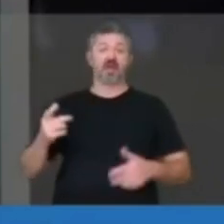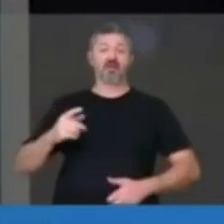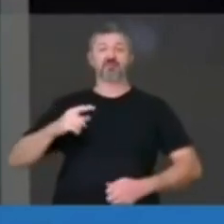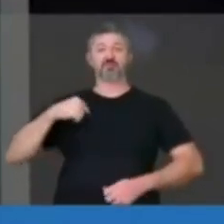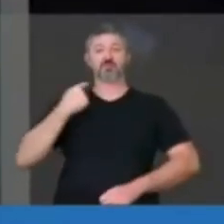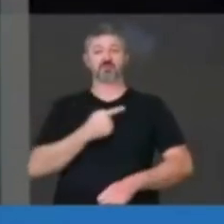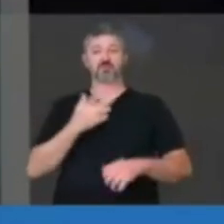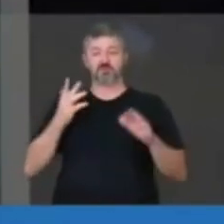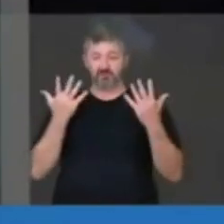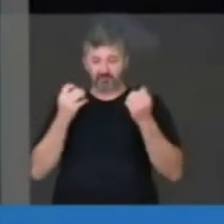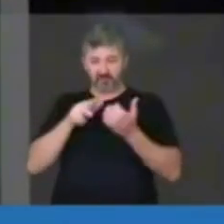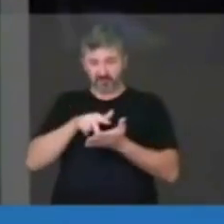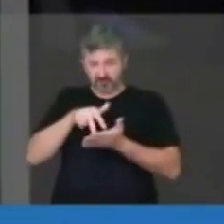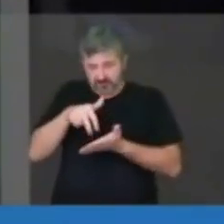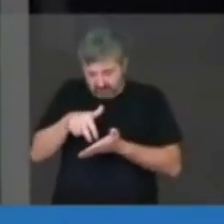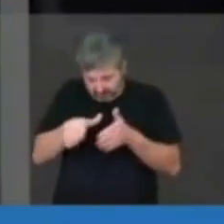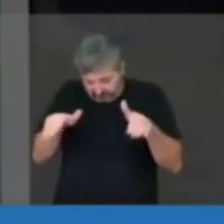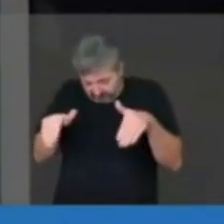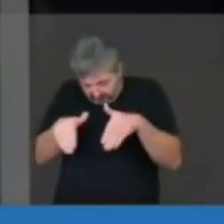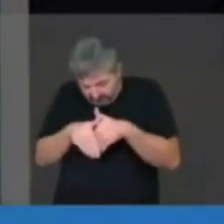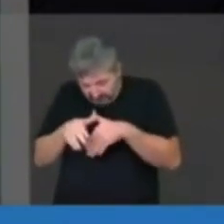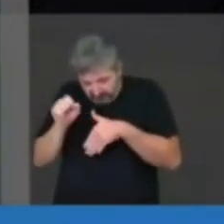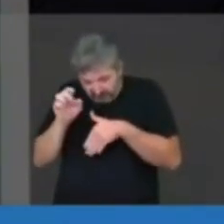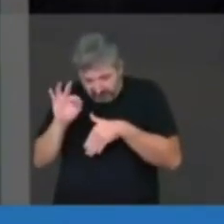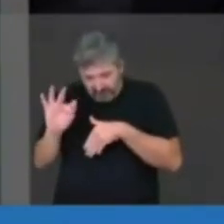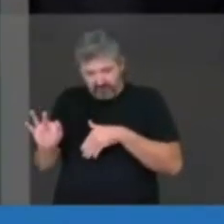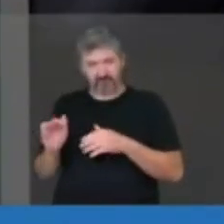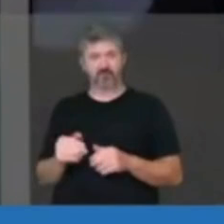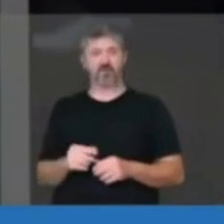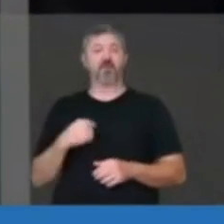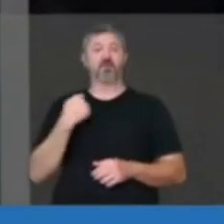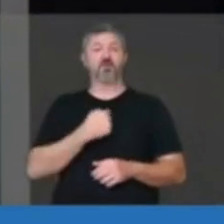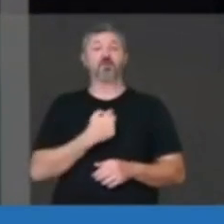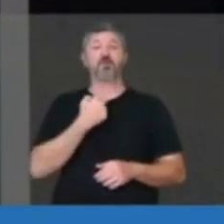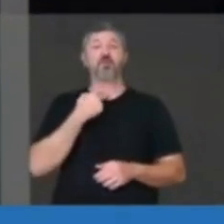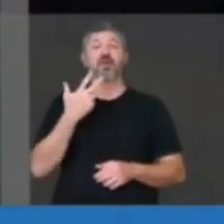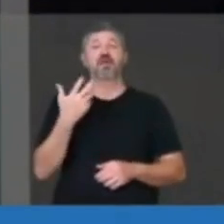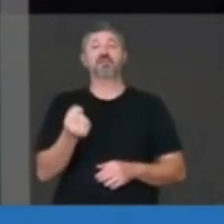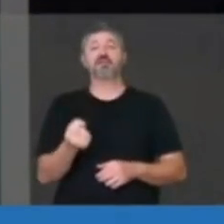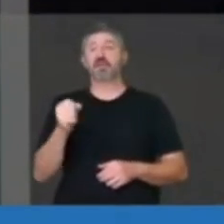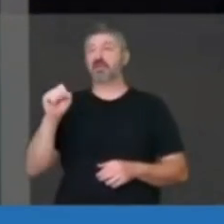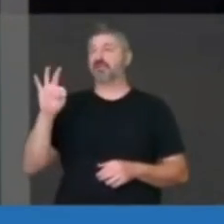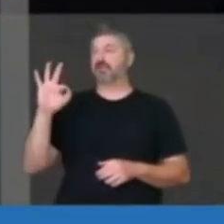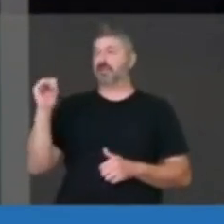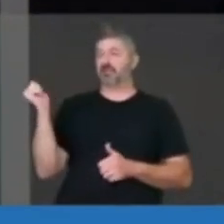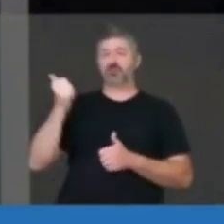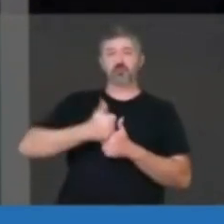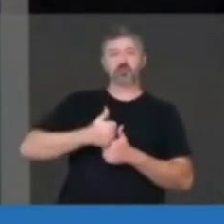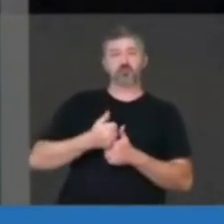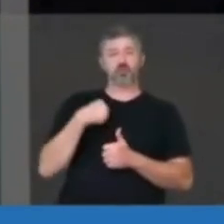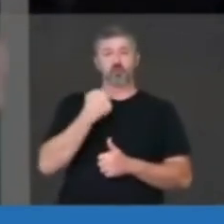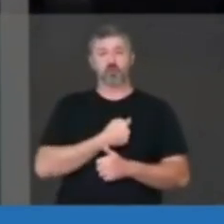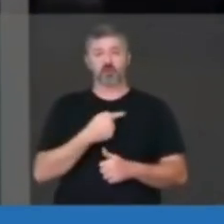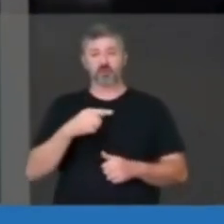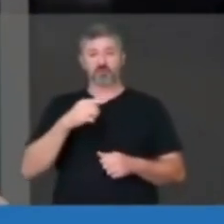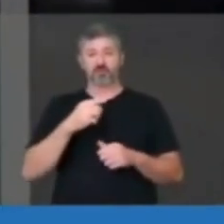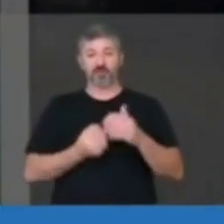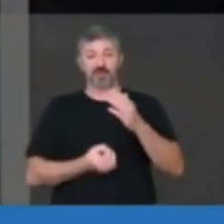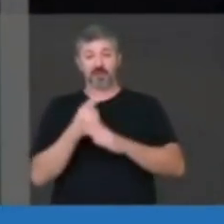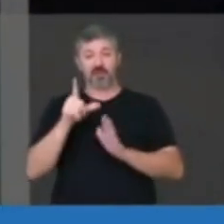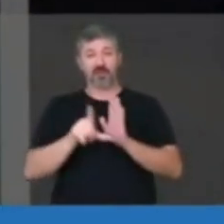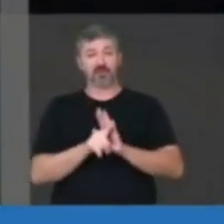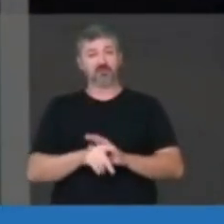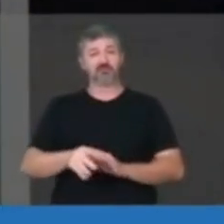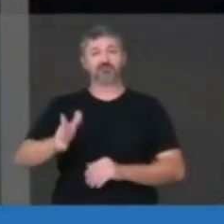de joelhos para o STF, não podemos deixar o STF legislar no nosso lugar, mas já não é isso que